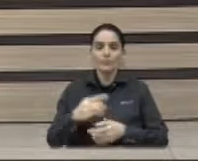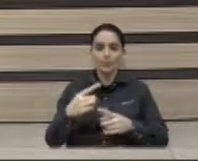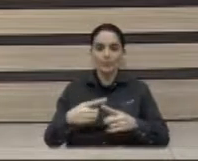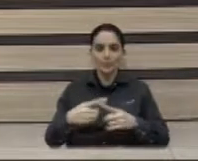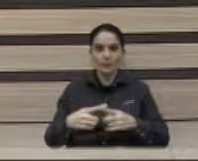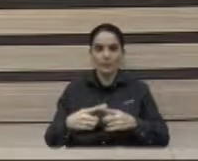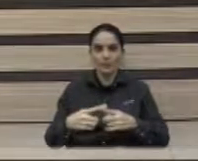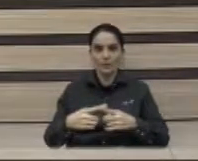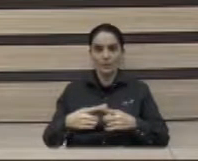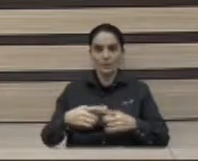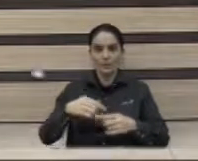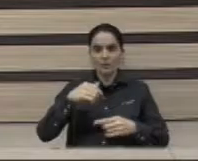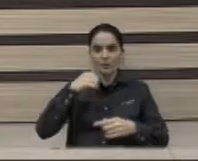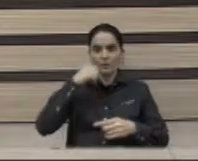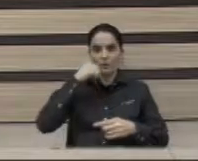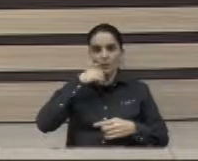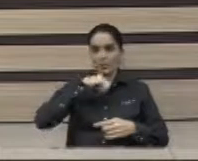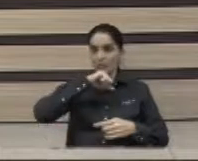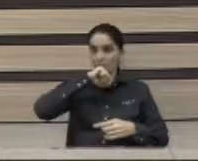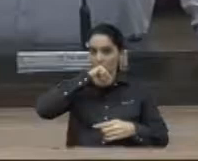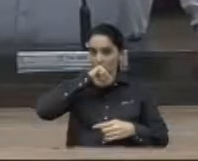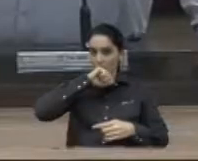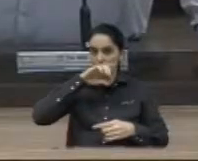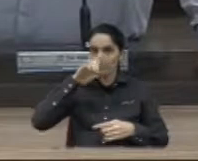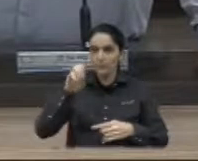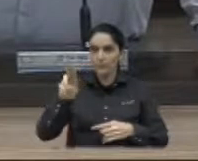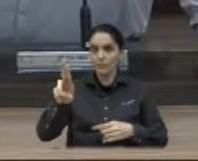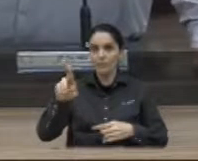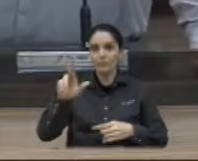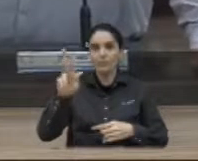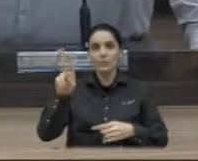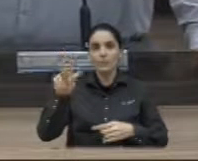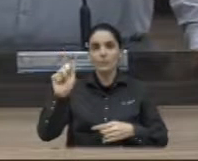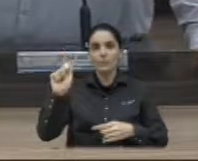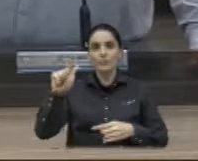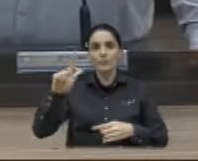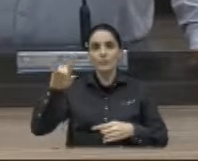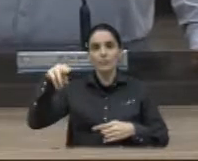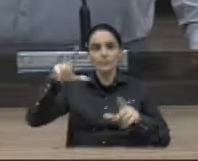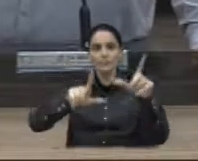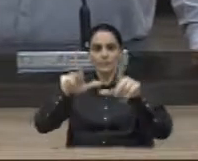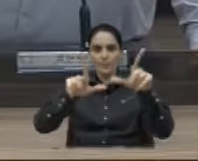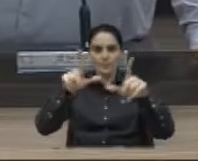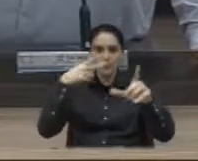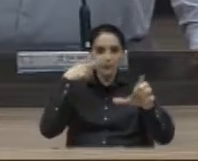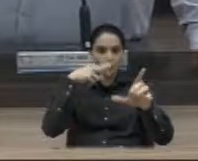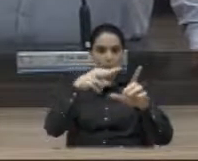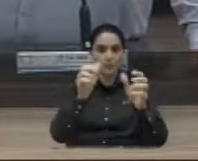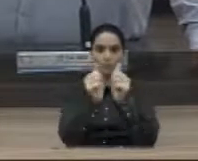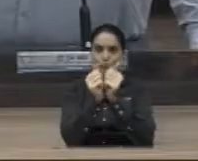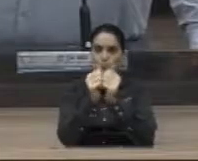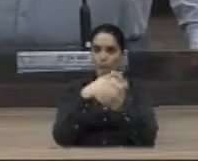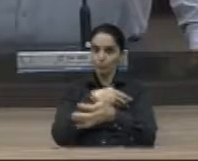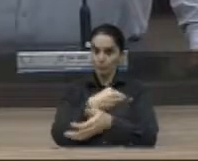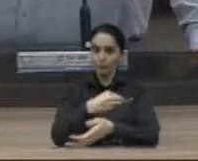mãe, está nesse exato momento na frente da televisão, assistindo junto com os filhos.